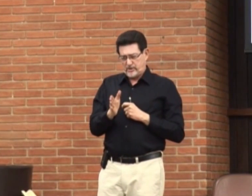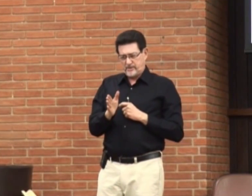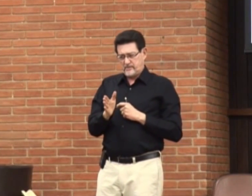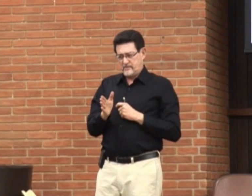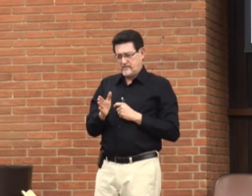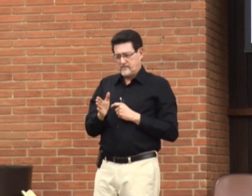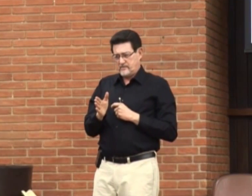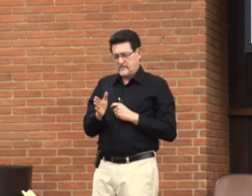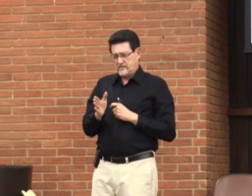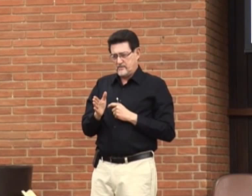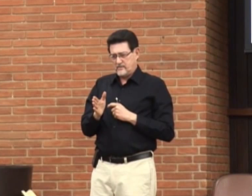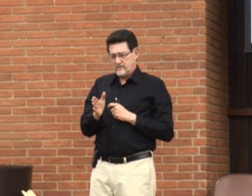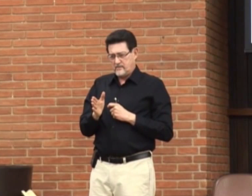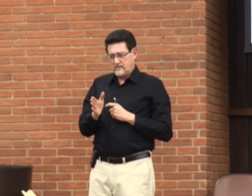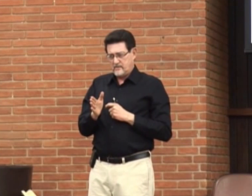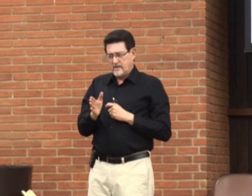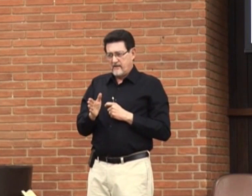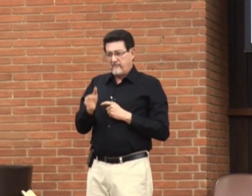livremente